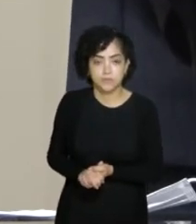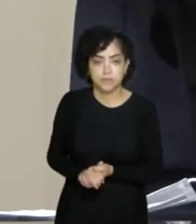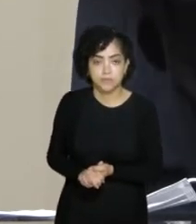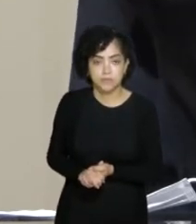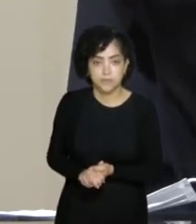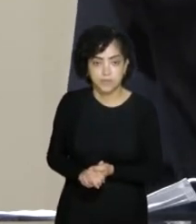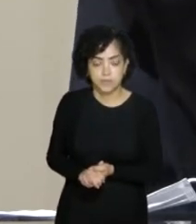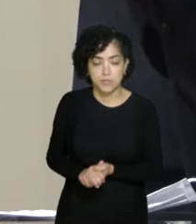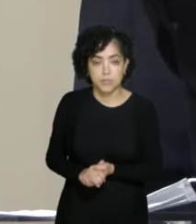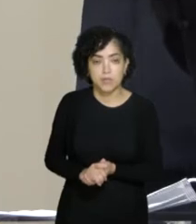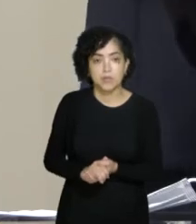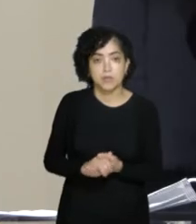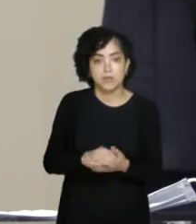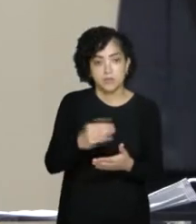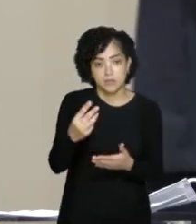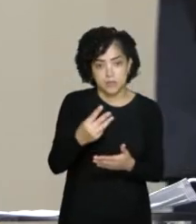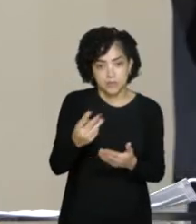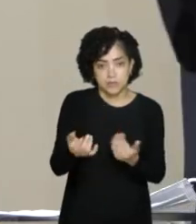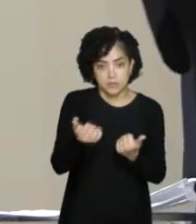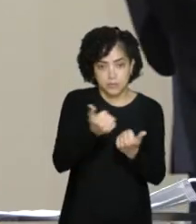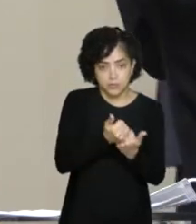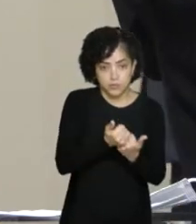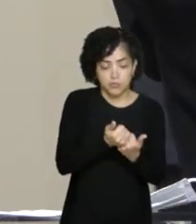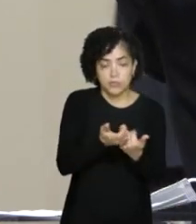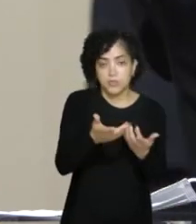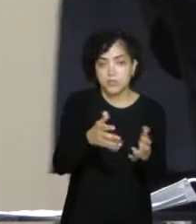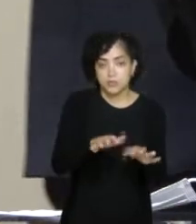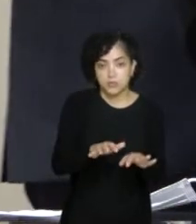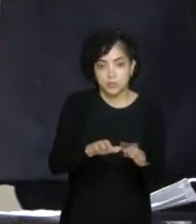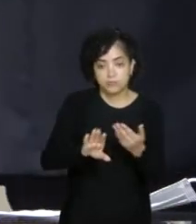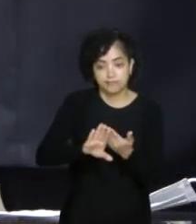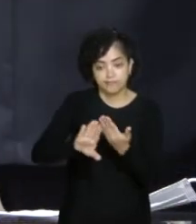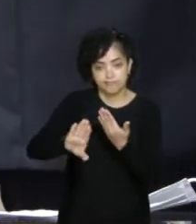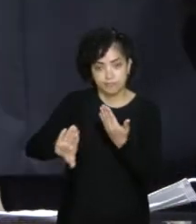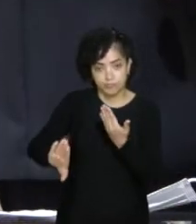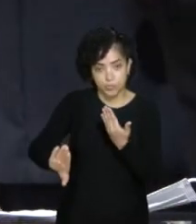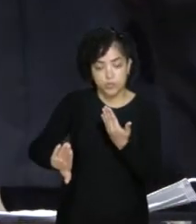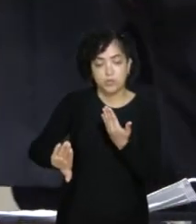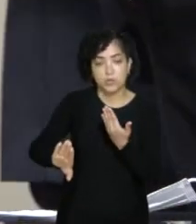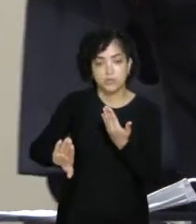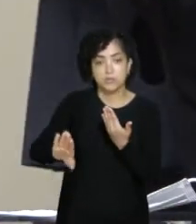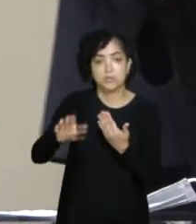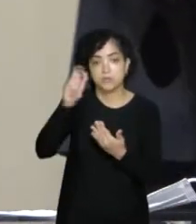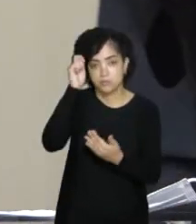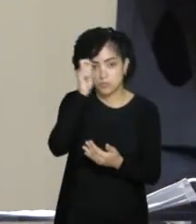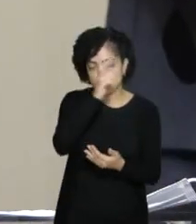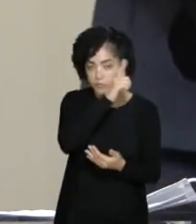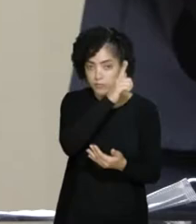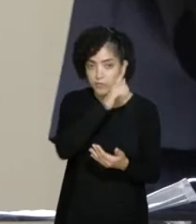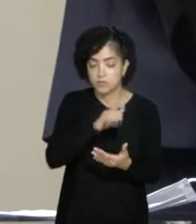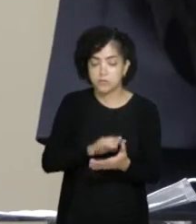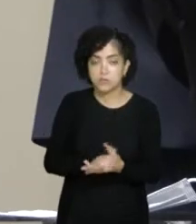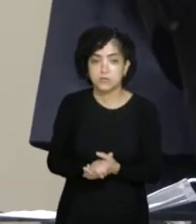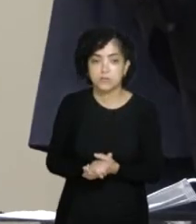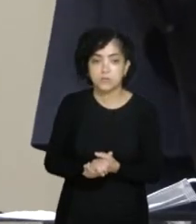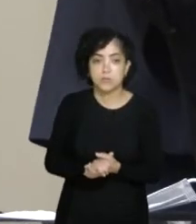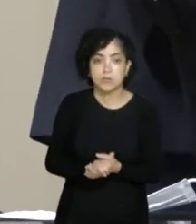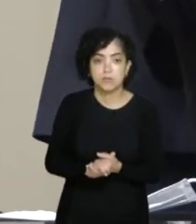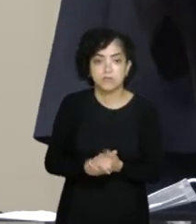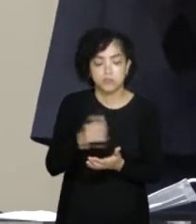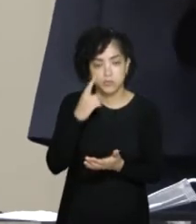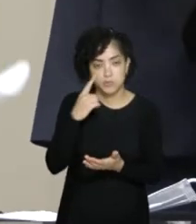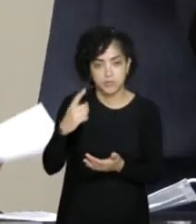por declínio do terceiro suplente em decorrência do afastamento do deputado Altair Silva, para tratar